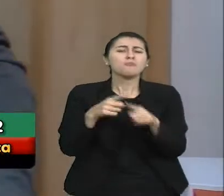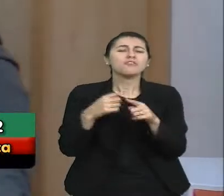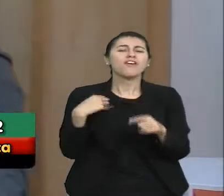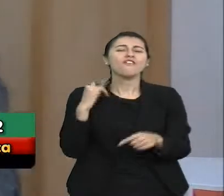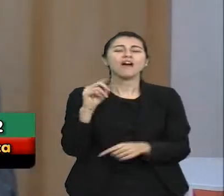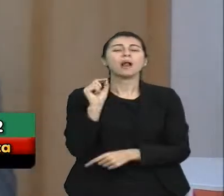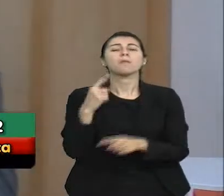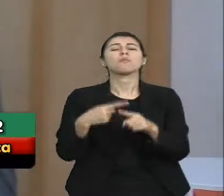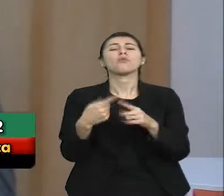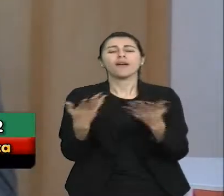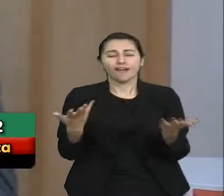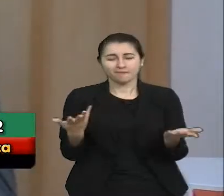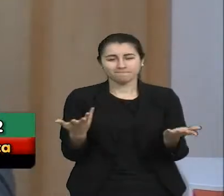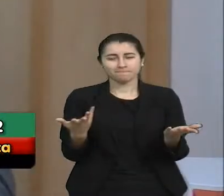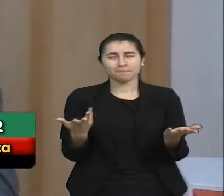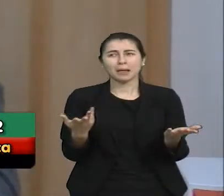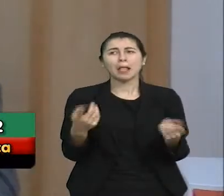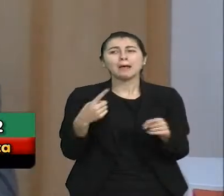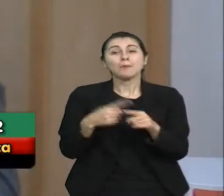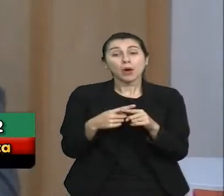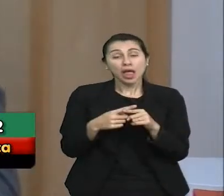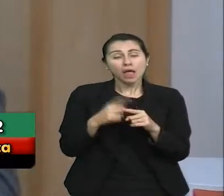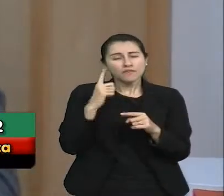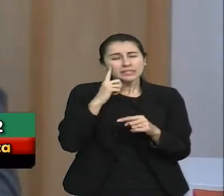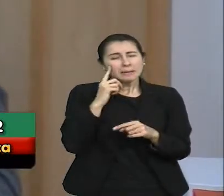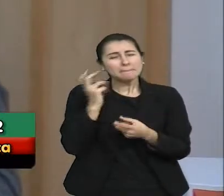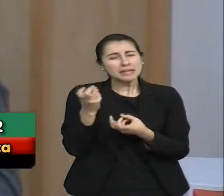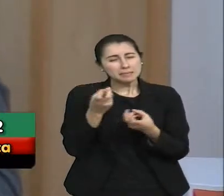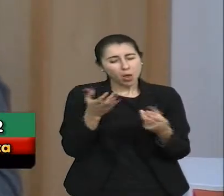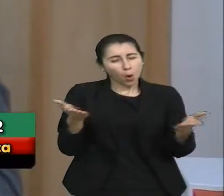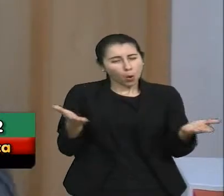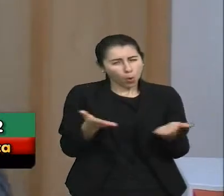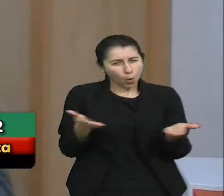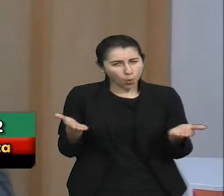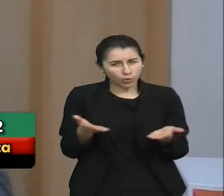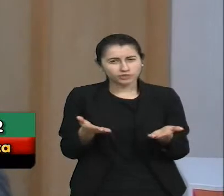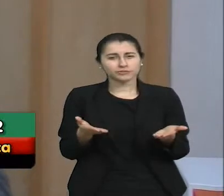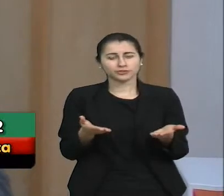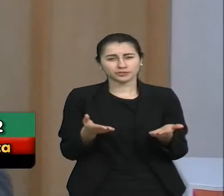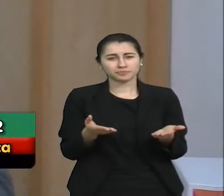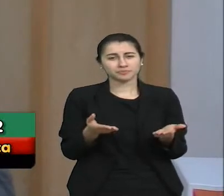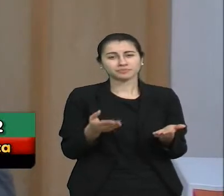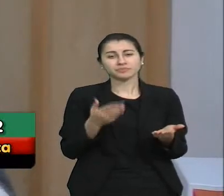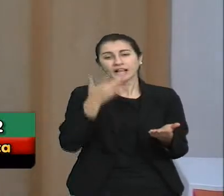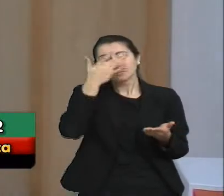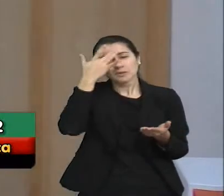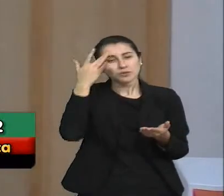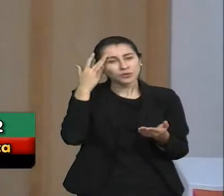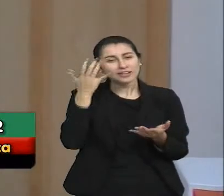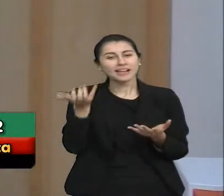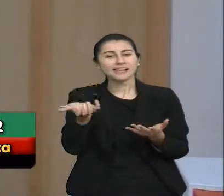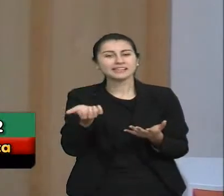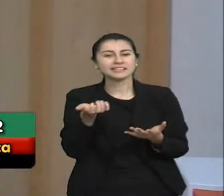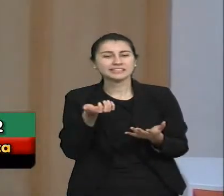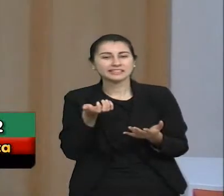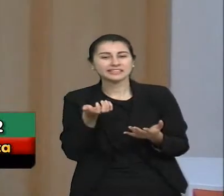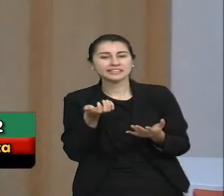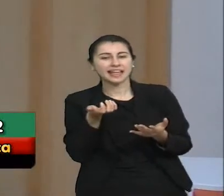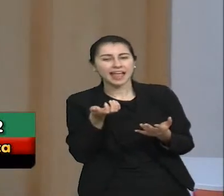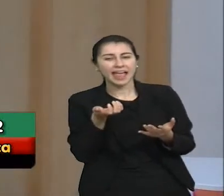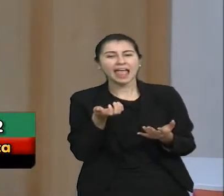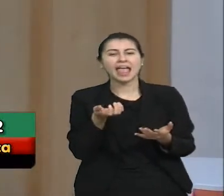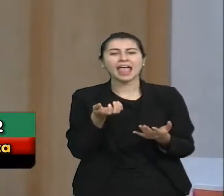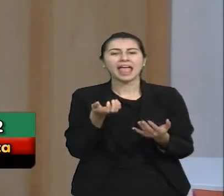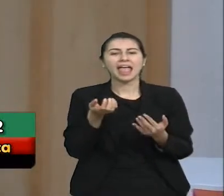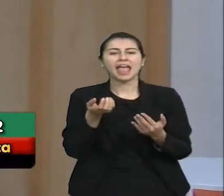Porque hoje em dia, a gente consegue ver que as pessoas querem deixar um abismo de